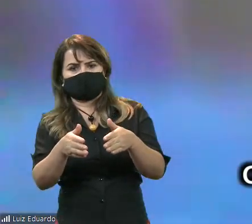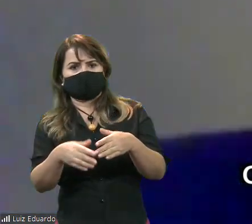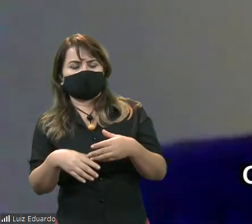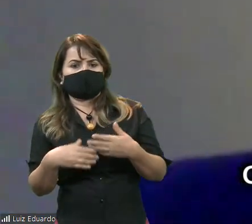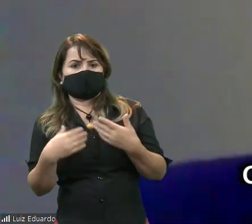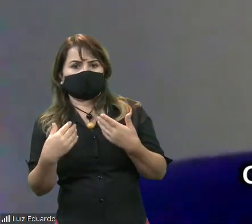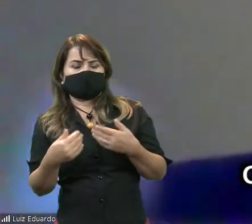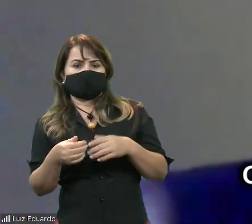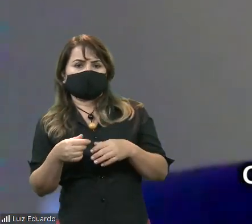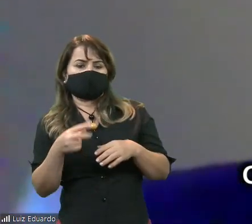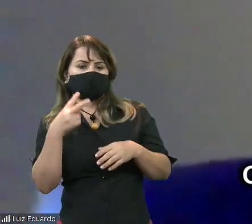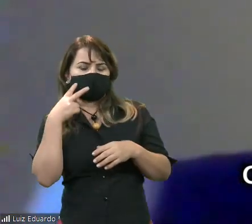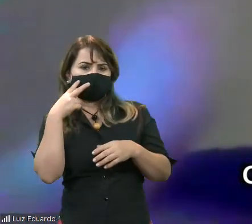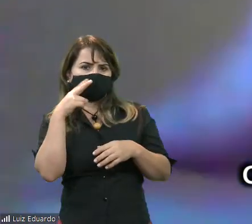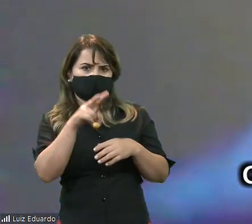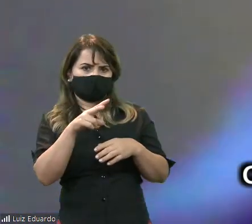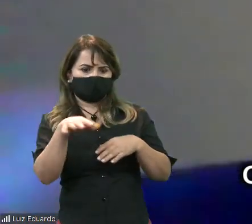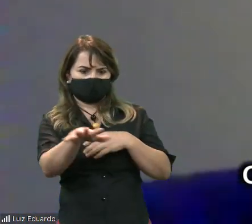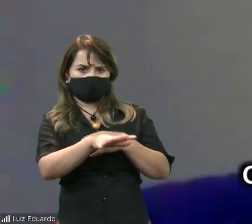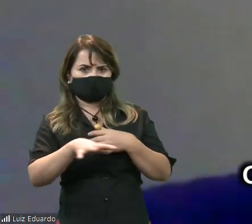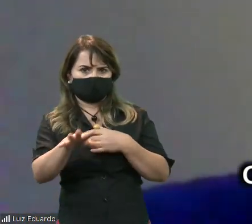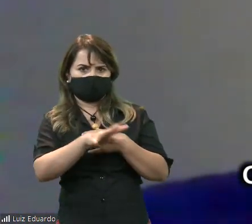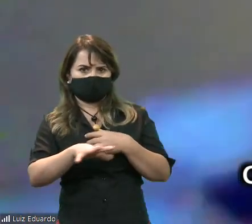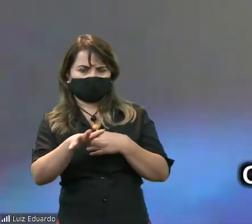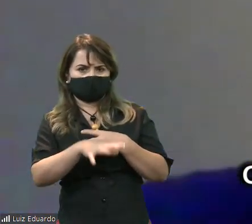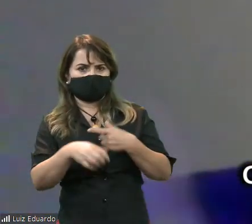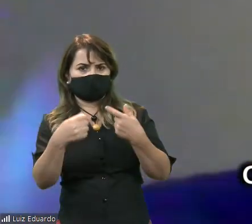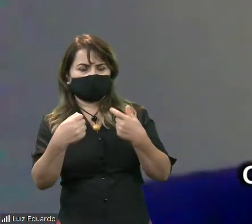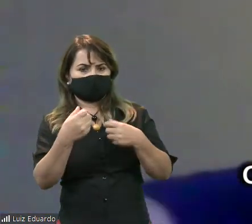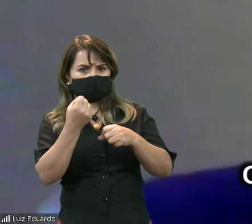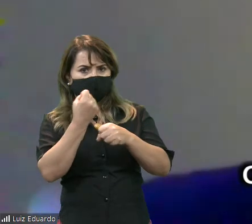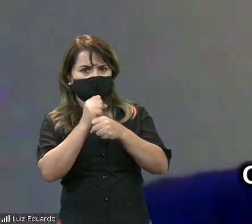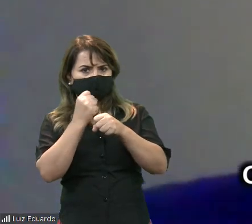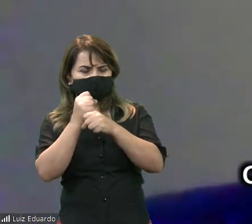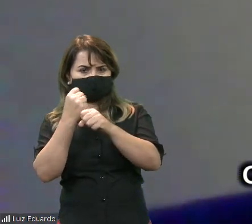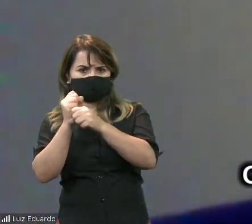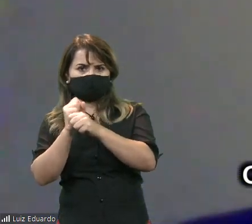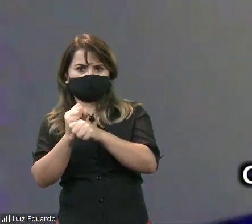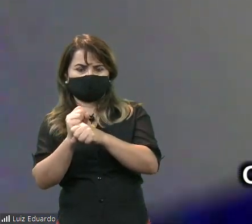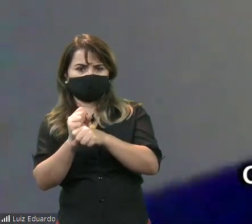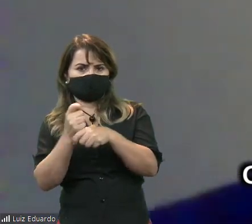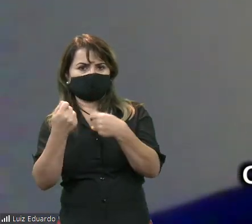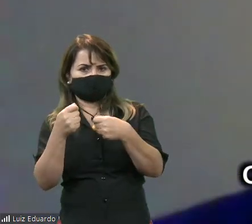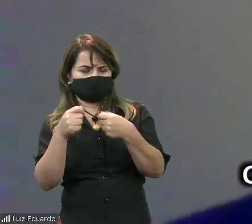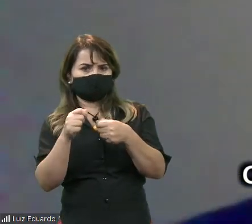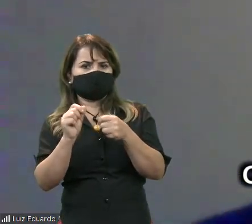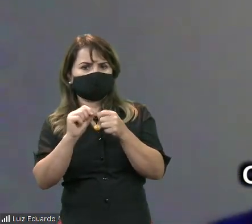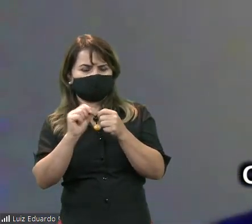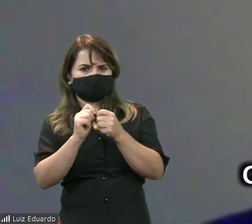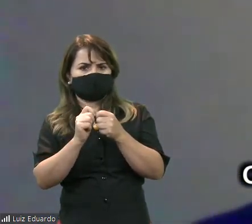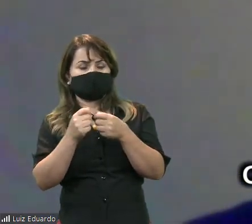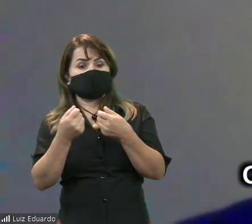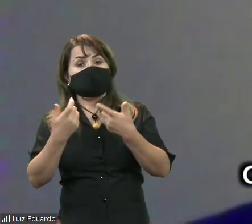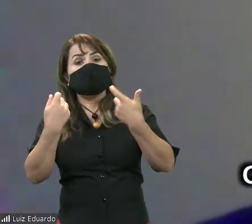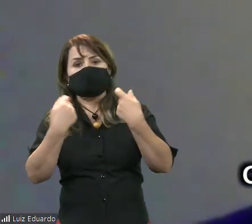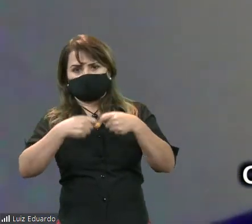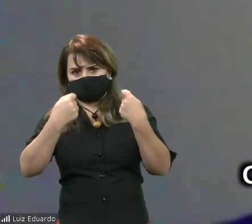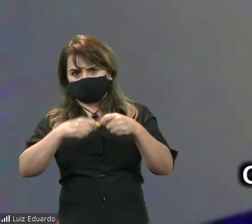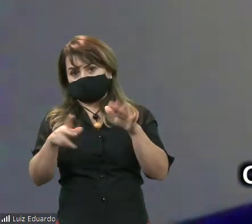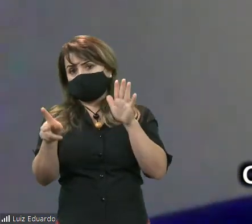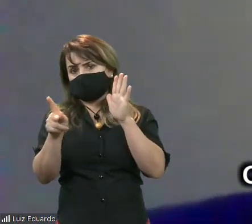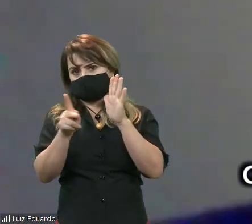ponto de vista topográfico para que essa obra seja executada. E também para que seja uma ciclovia, porque você não vai fazer uma